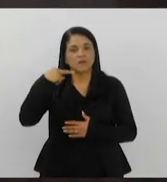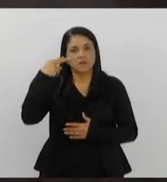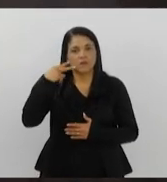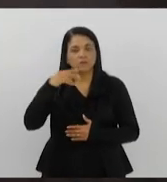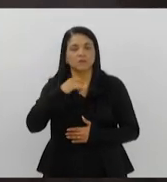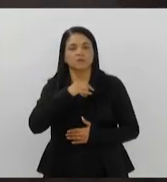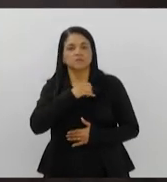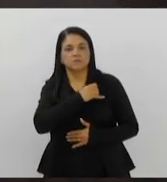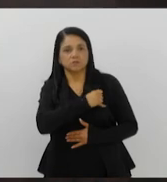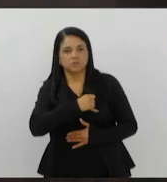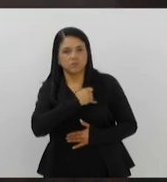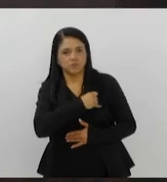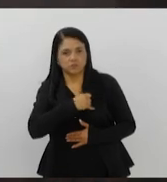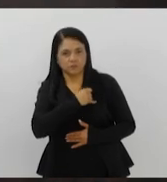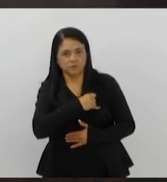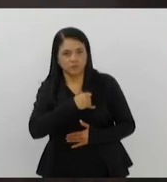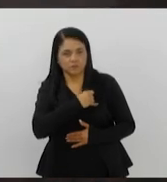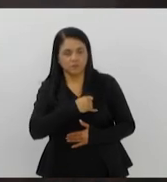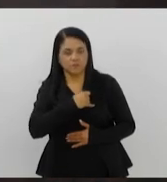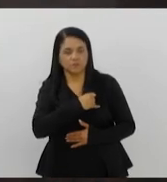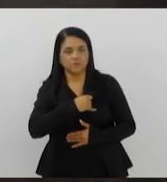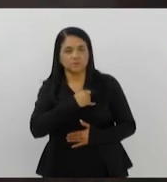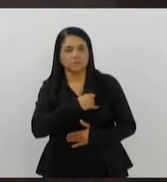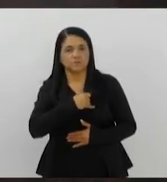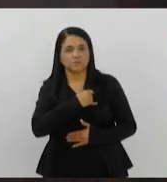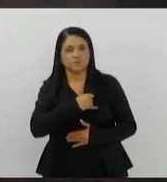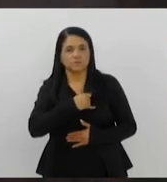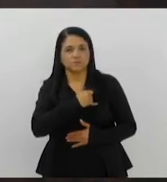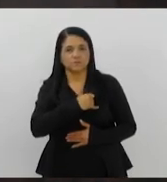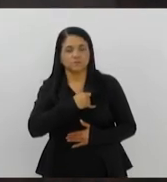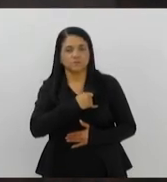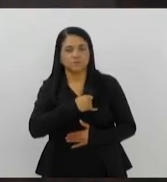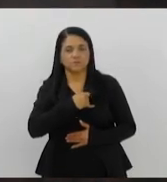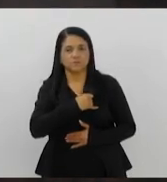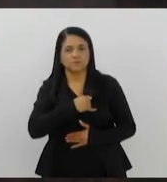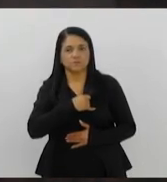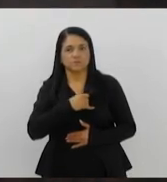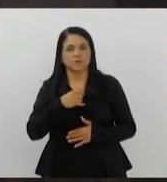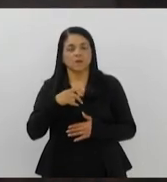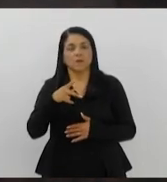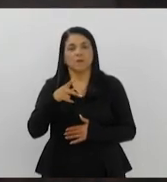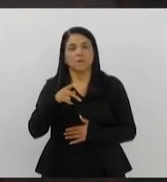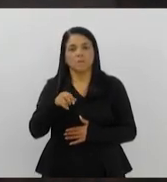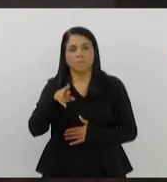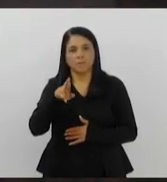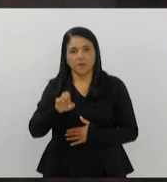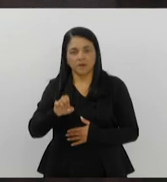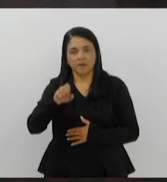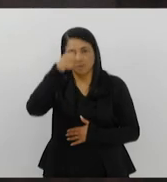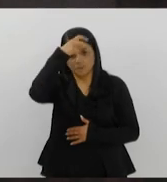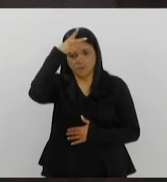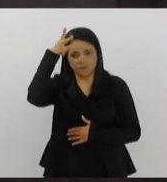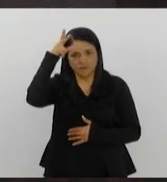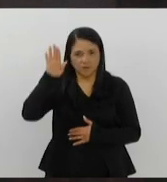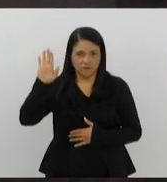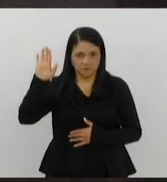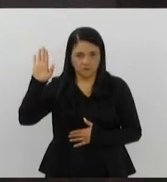de Miriti E pré-candidata a vice-prefeita Letícia